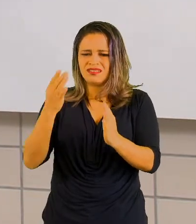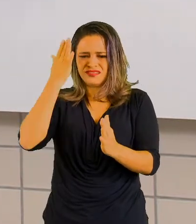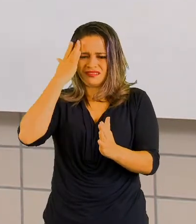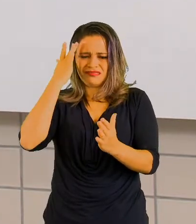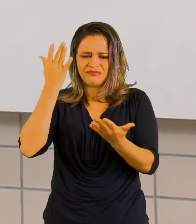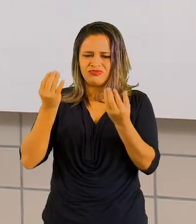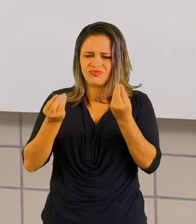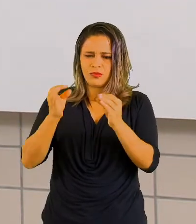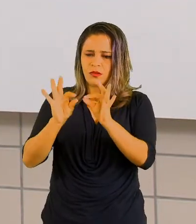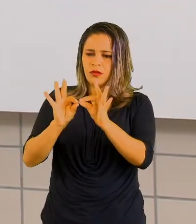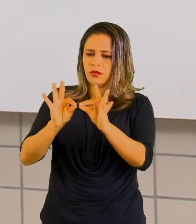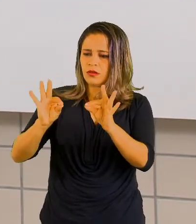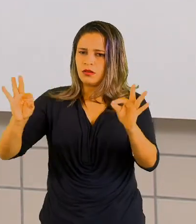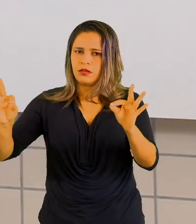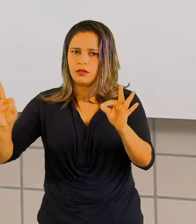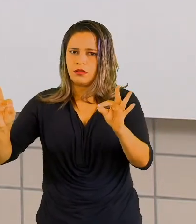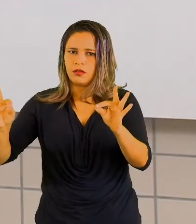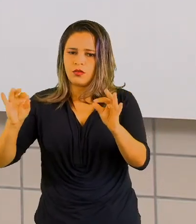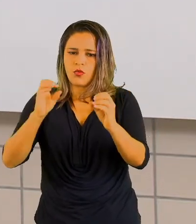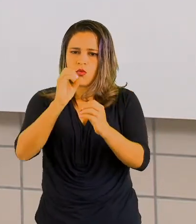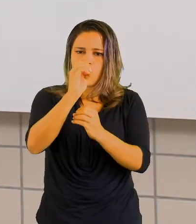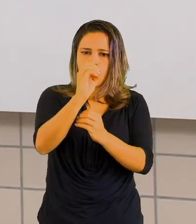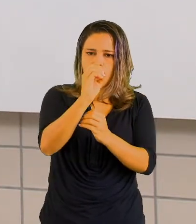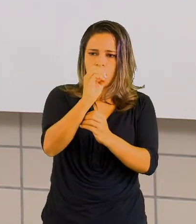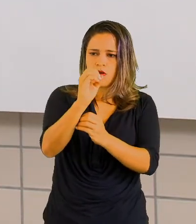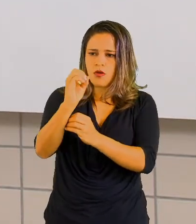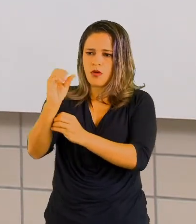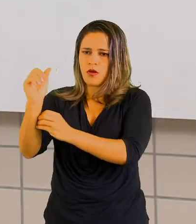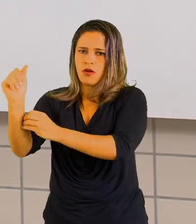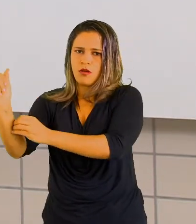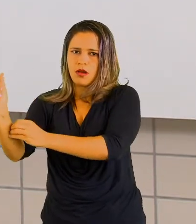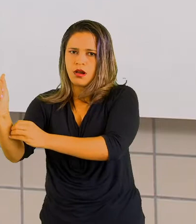das posições, matematicamente, como é que eu falaria?